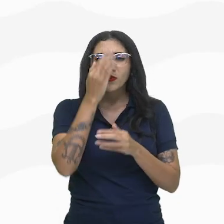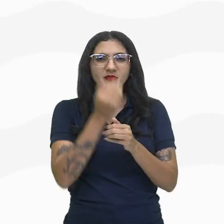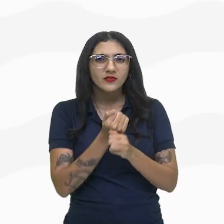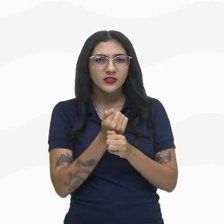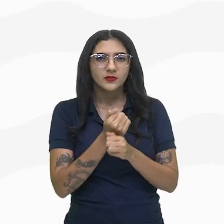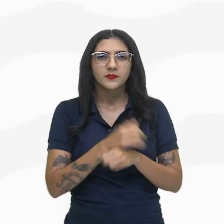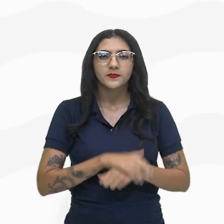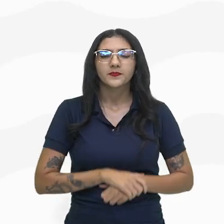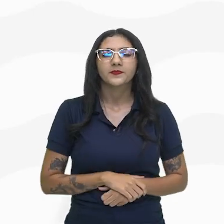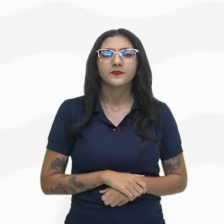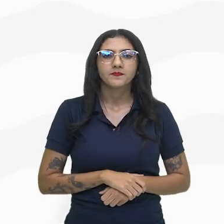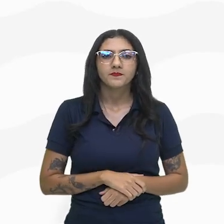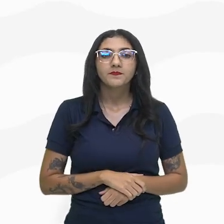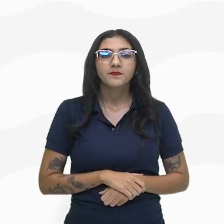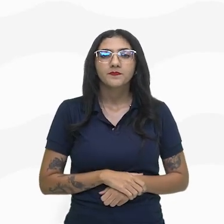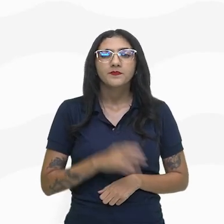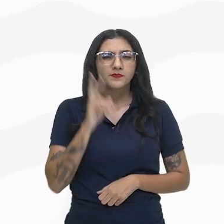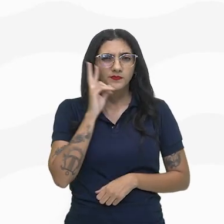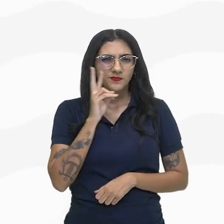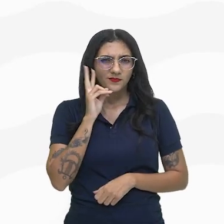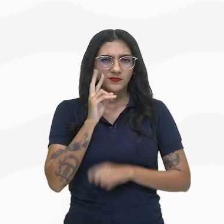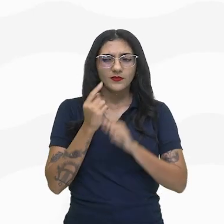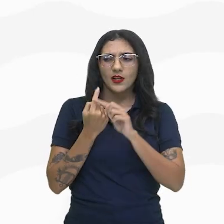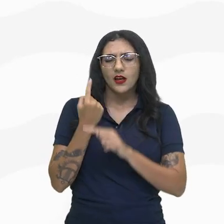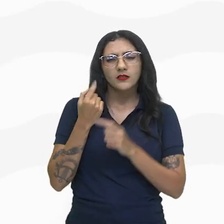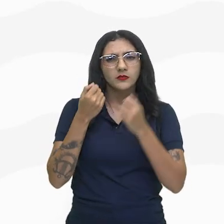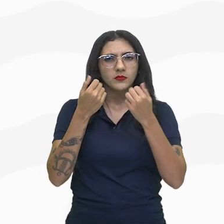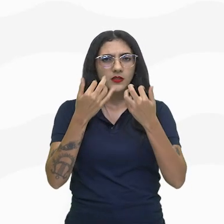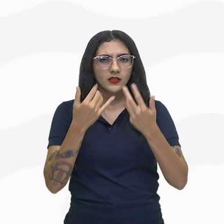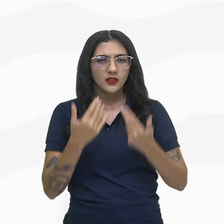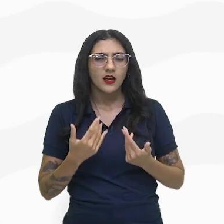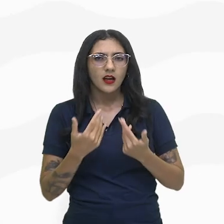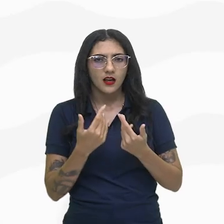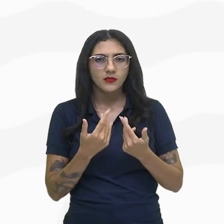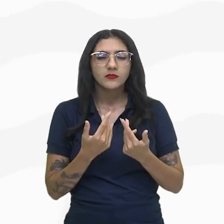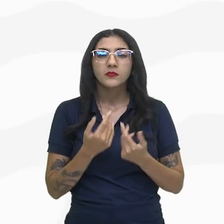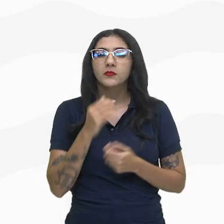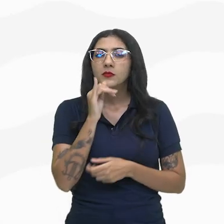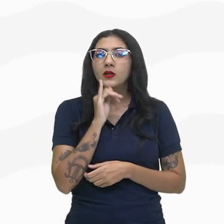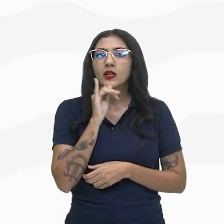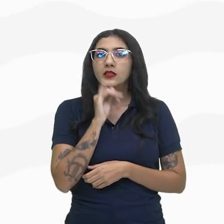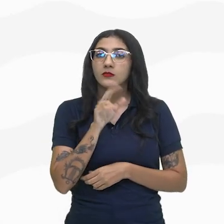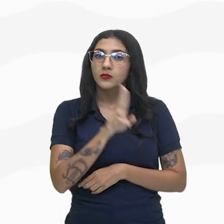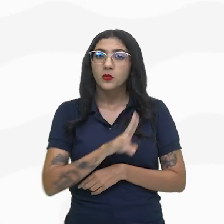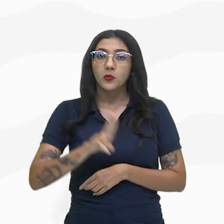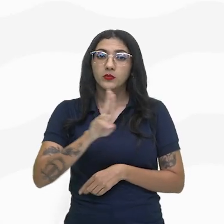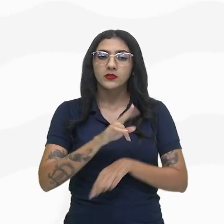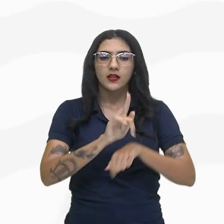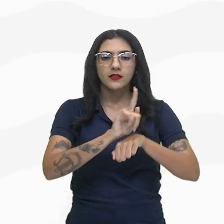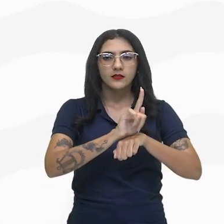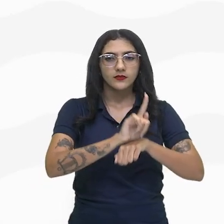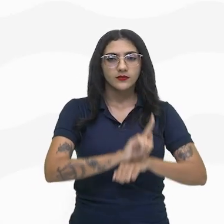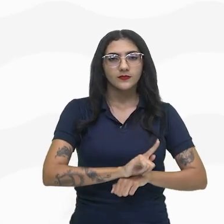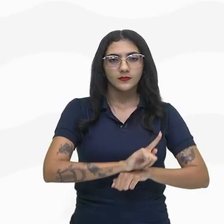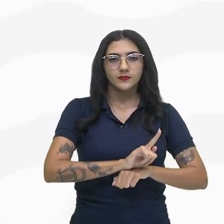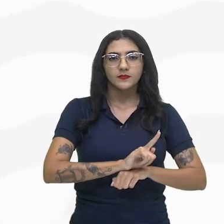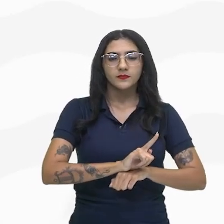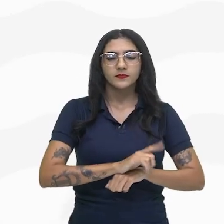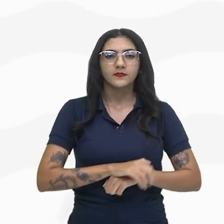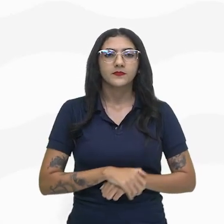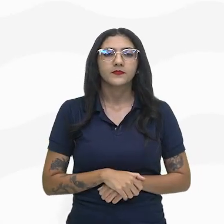separação de materiais? A gente falou lá no início de processos que usam, por exemplo, a gravidade.